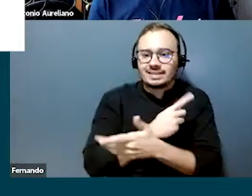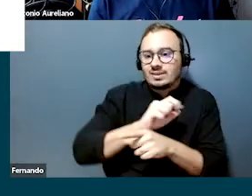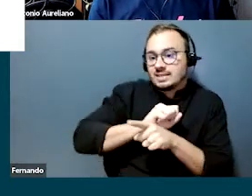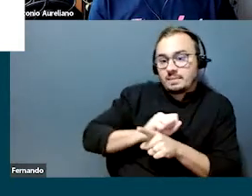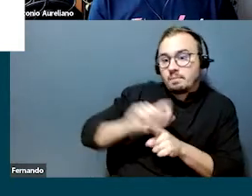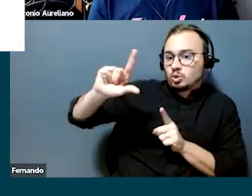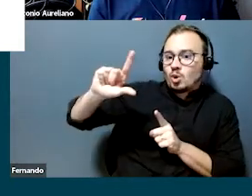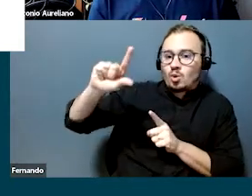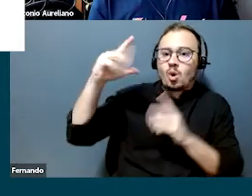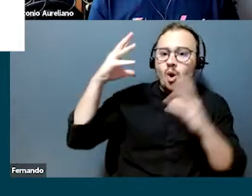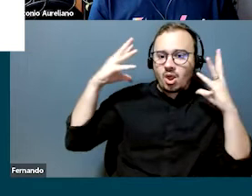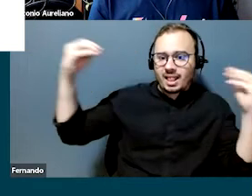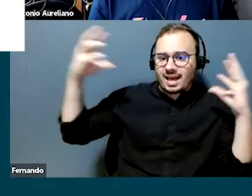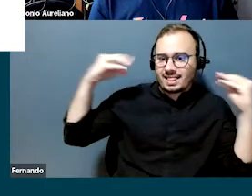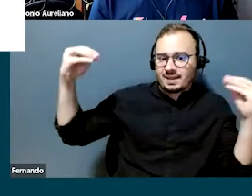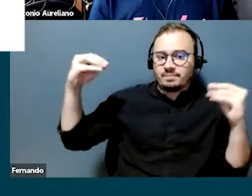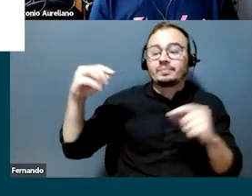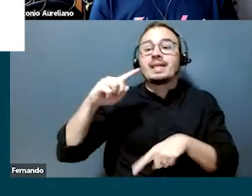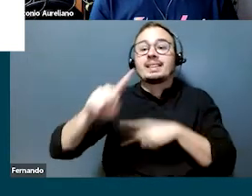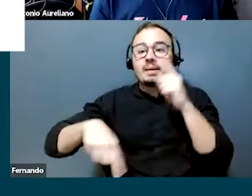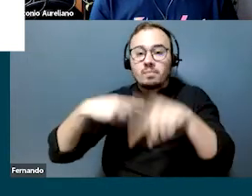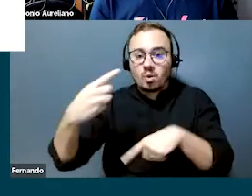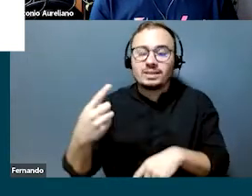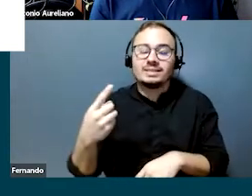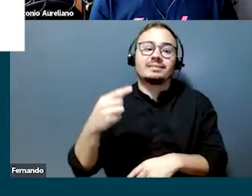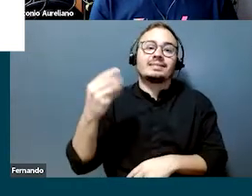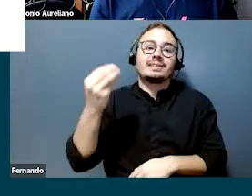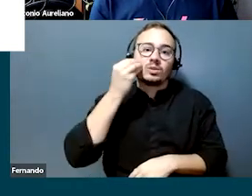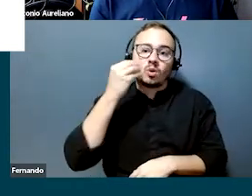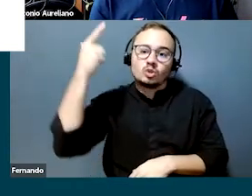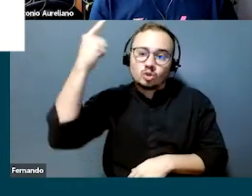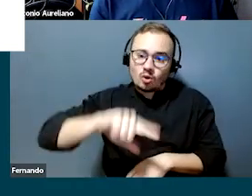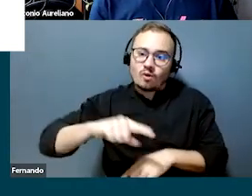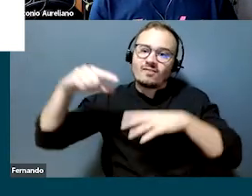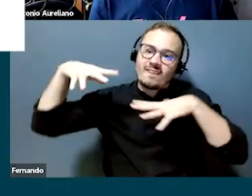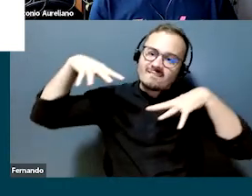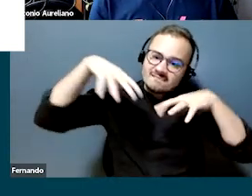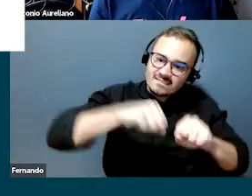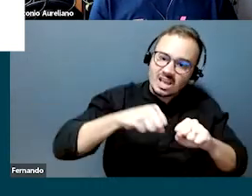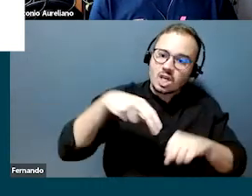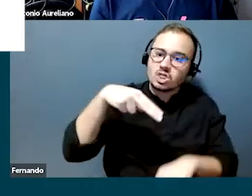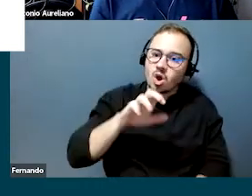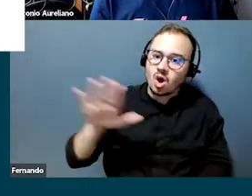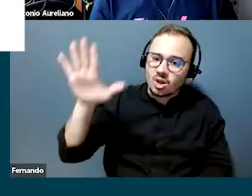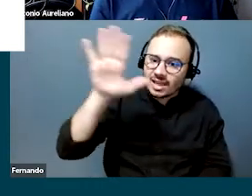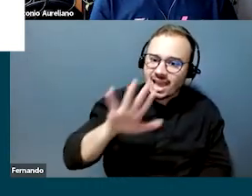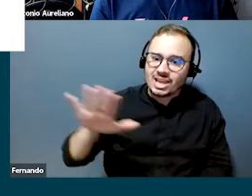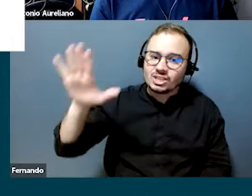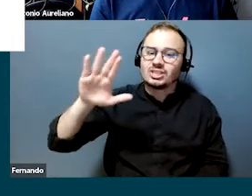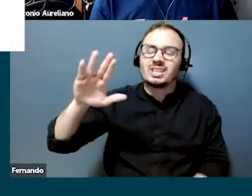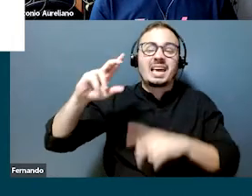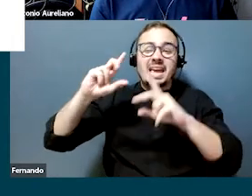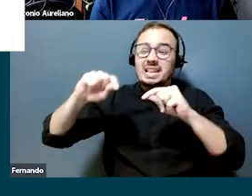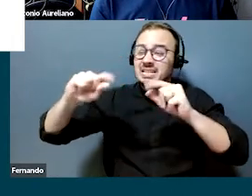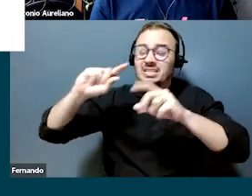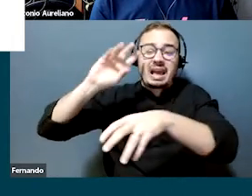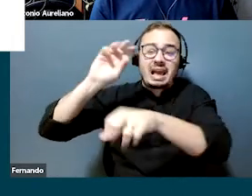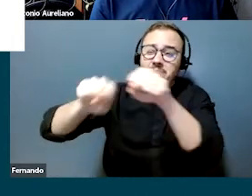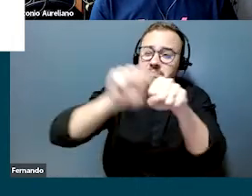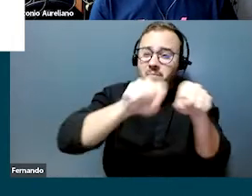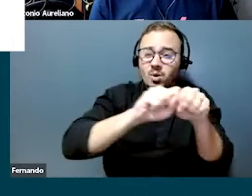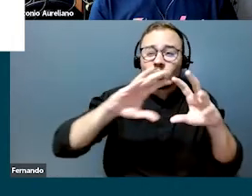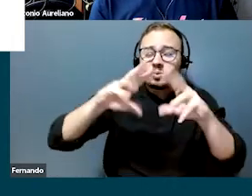1625. Em 1630, eles voltaram com tudo, invadiram o Pernambuco e o Nordeste do Brasil, destruíram Olinda e se estabeleceram